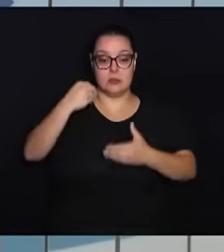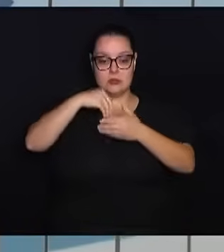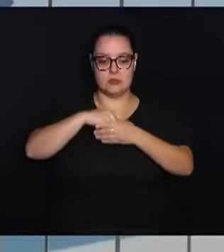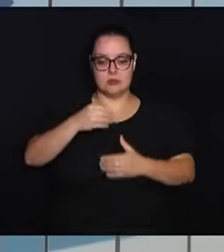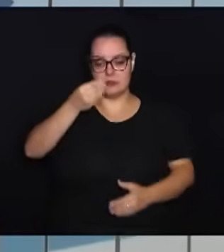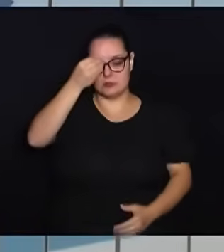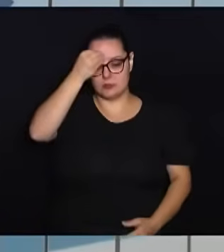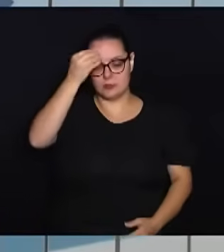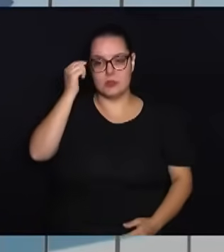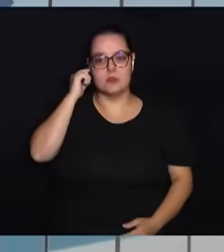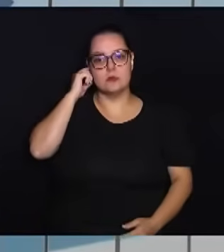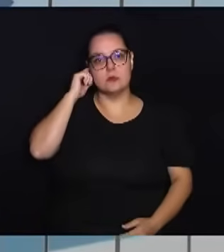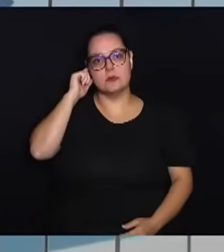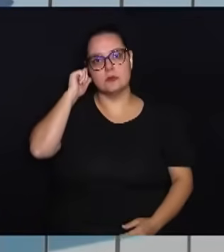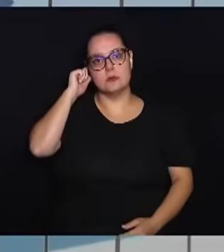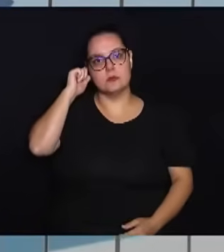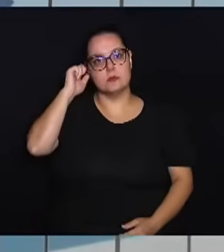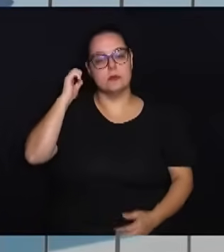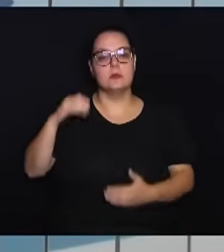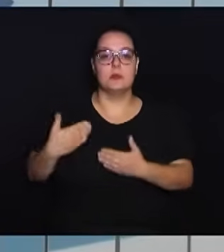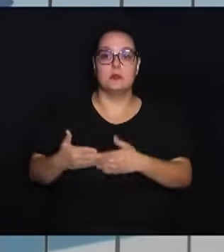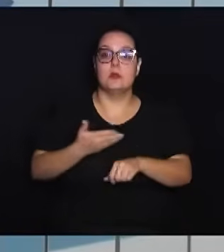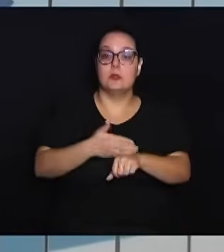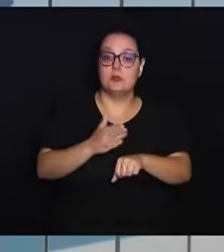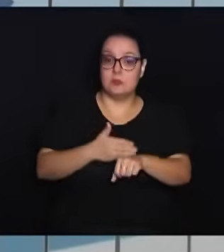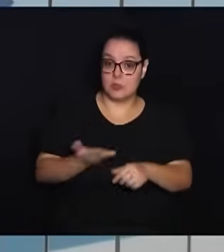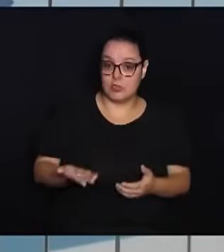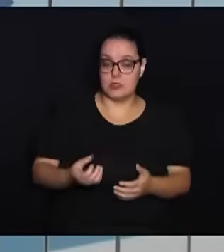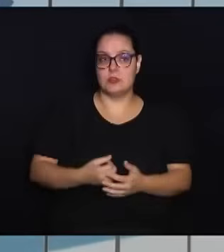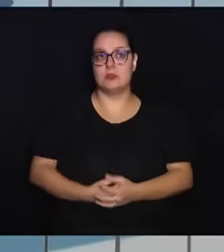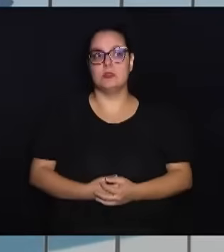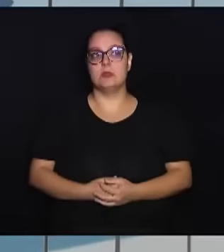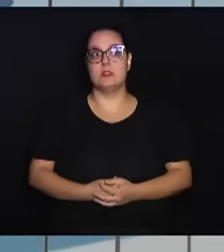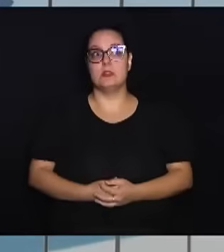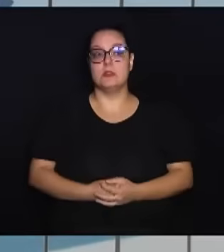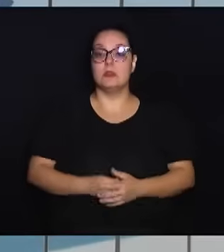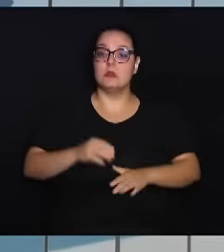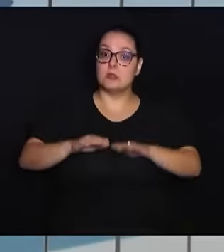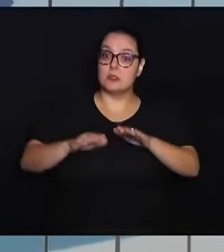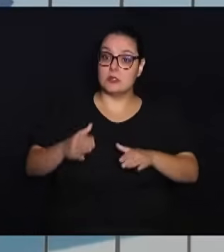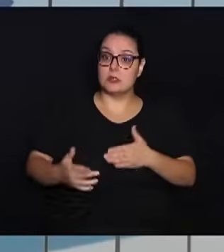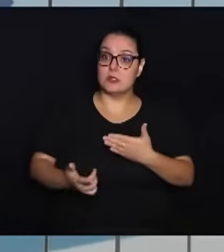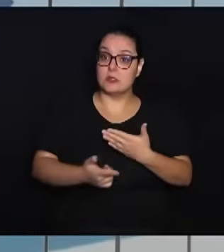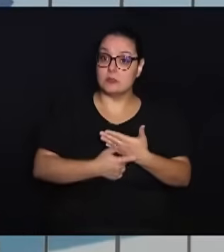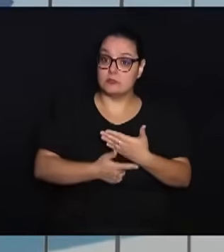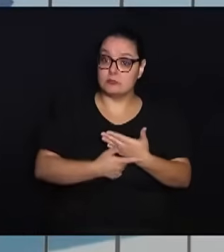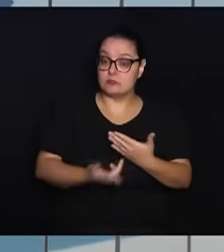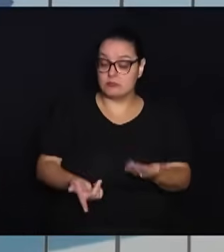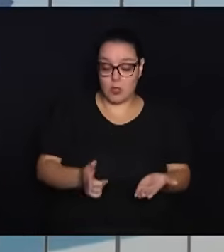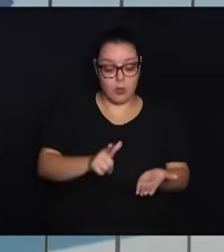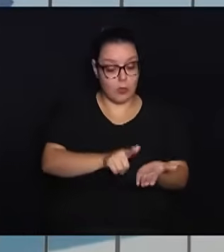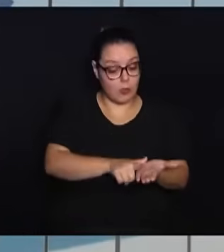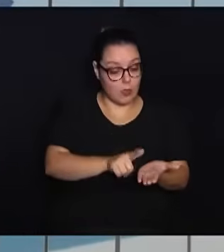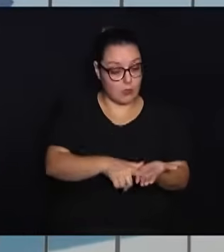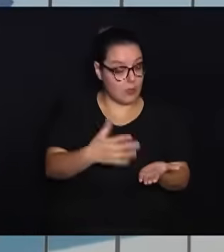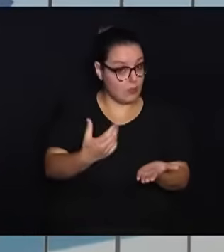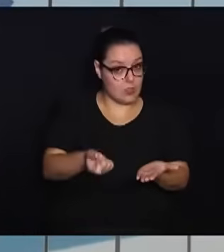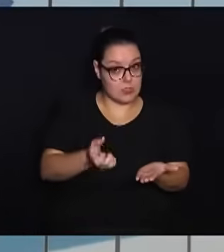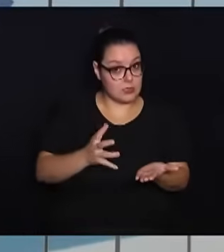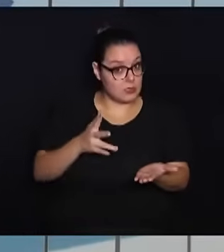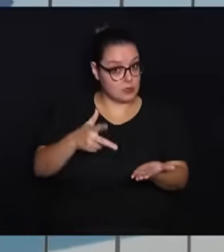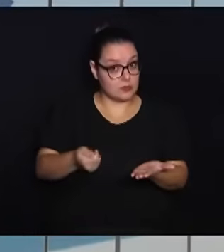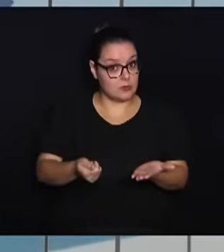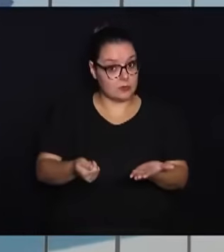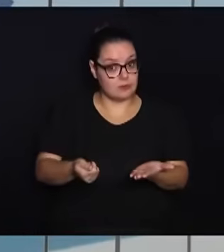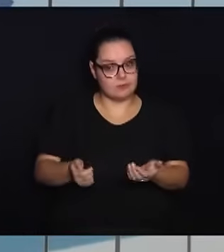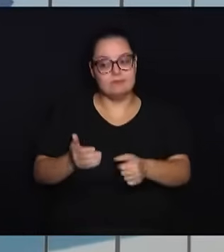e você tem que colocar aquilo dali em prática. E muitas vezes, né, o papel aceita tudo, mas na prática é onde vai surgindo